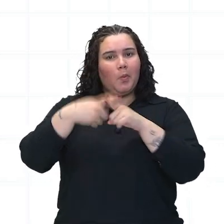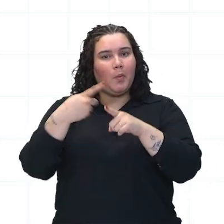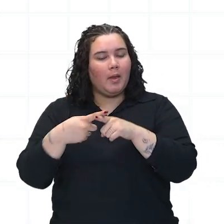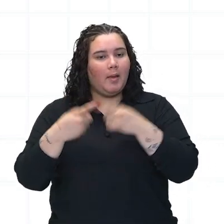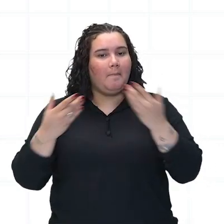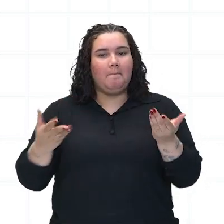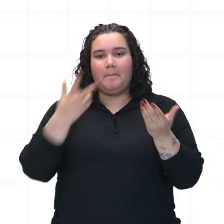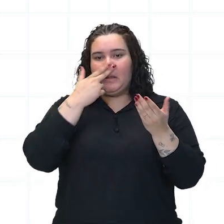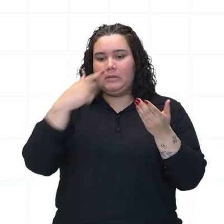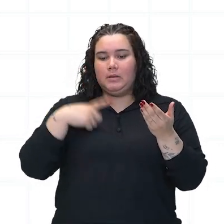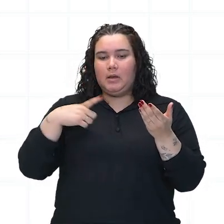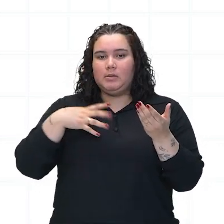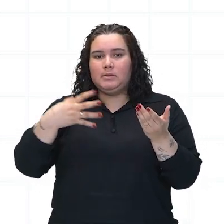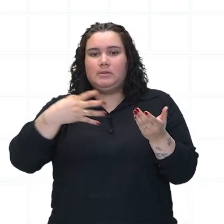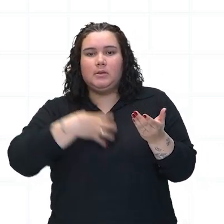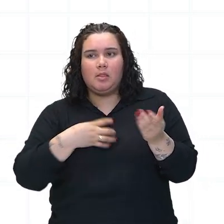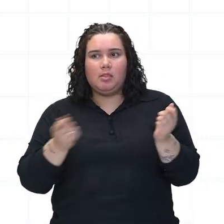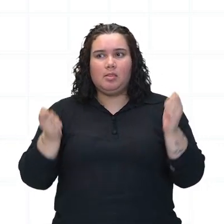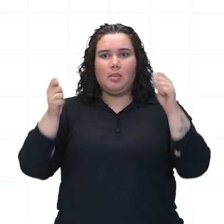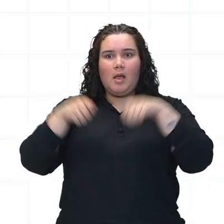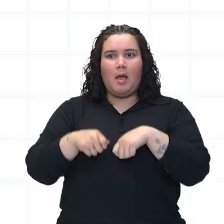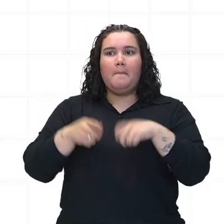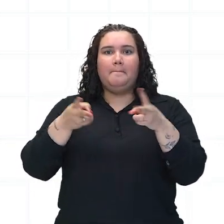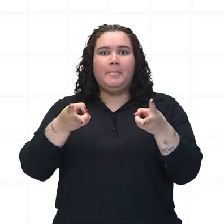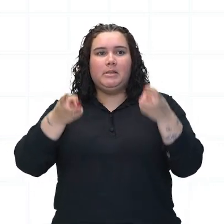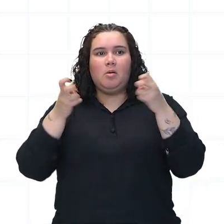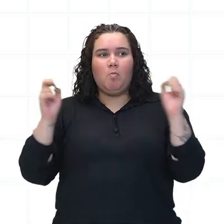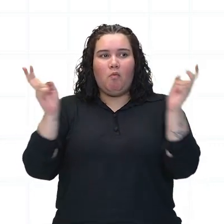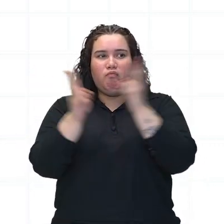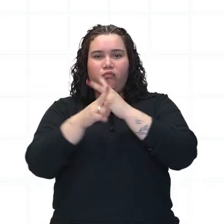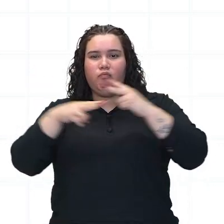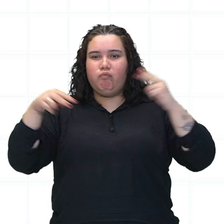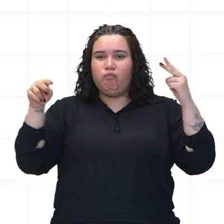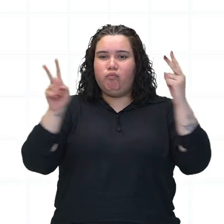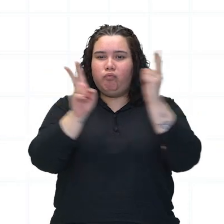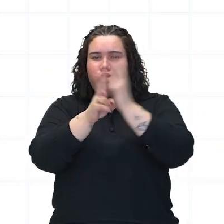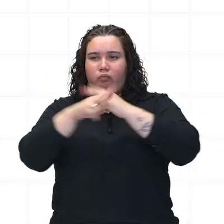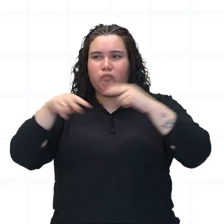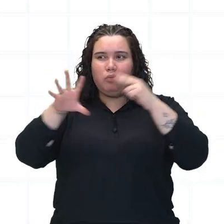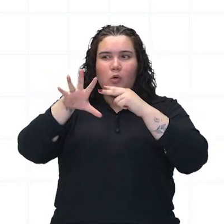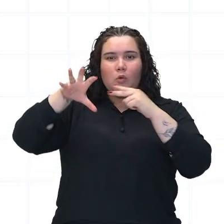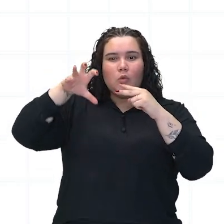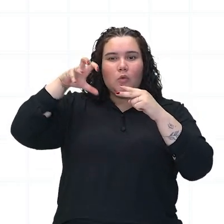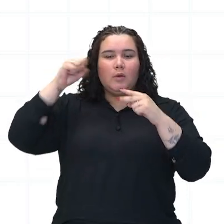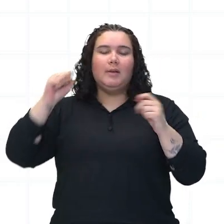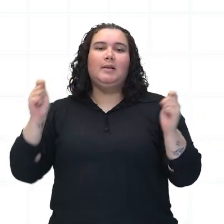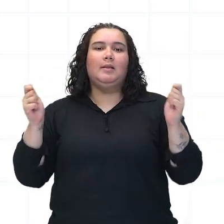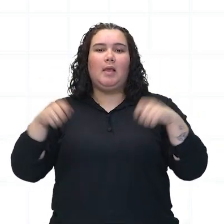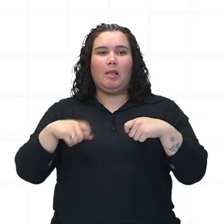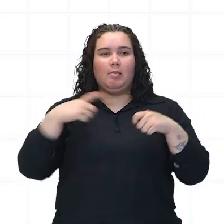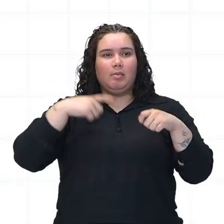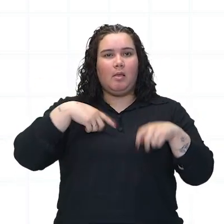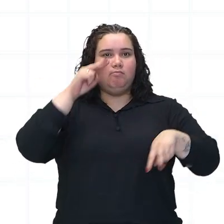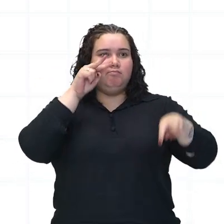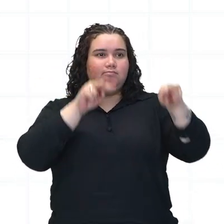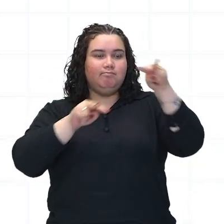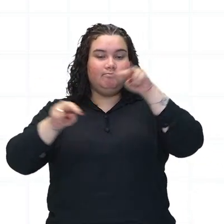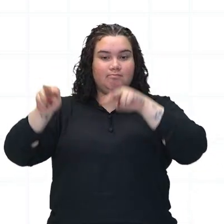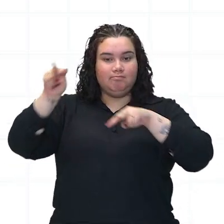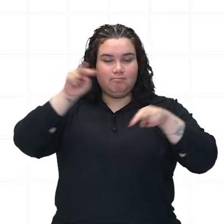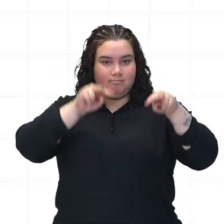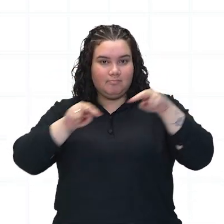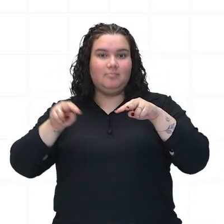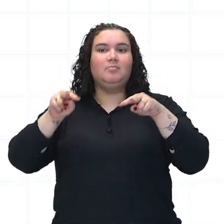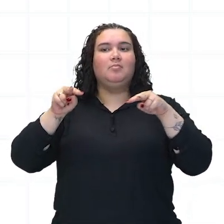movimento sinuoso. E assim é como se nós estivéssemos quase que ouvindo esse vento na noite, percebendo que existe